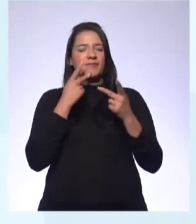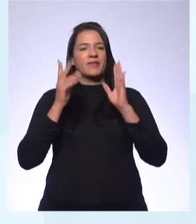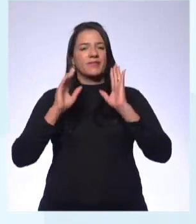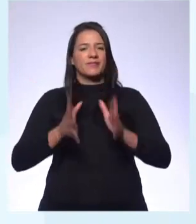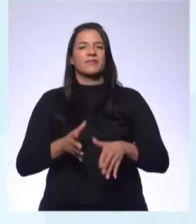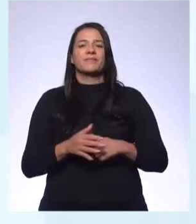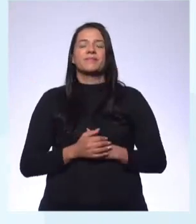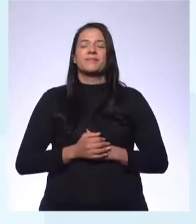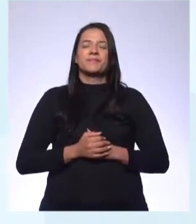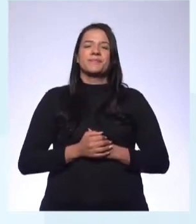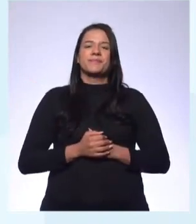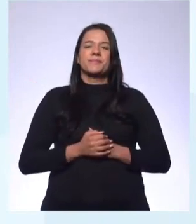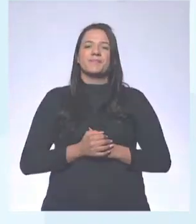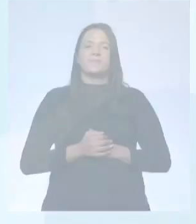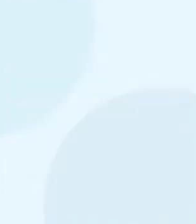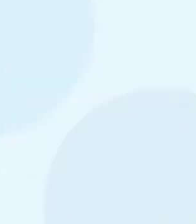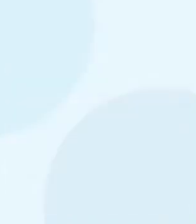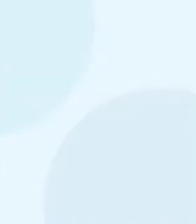segundos. Vamos lá.